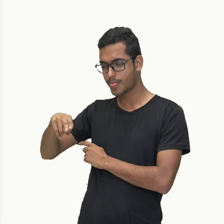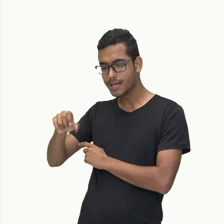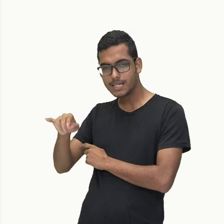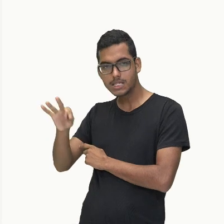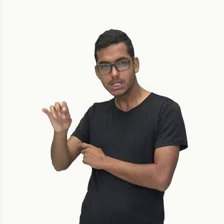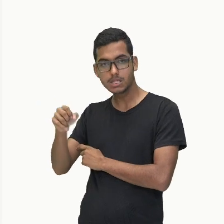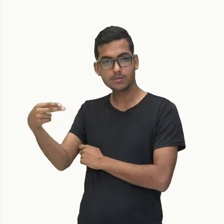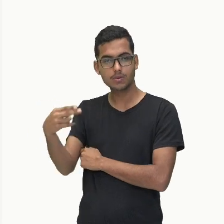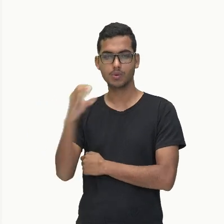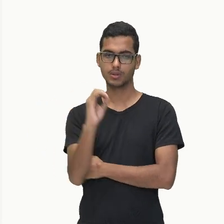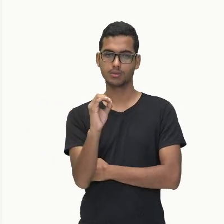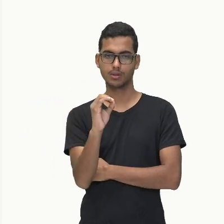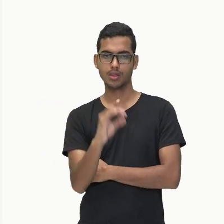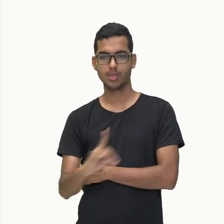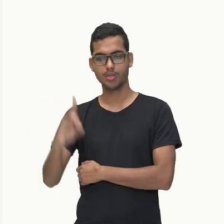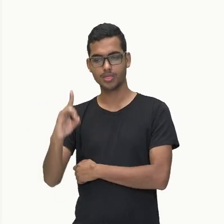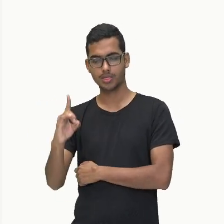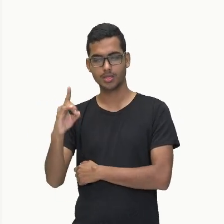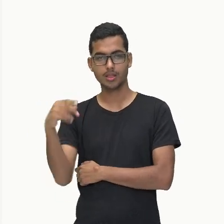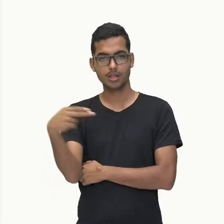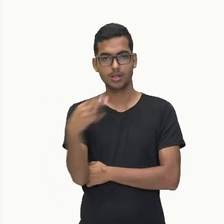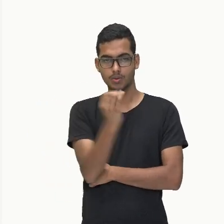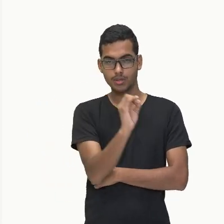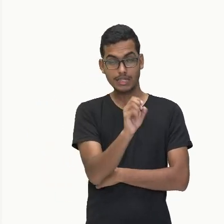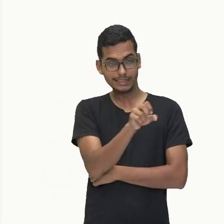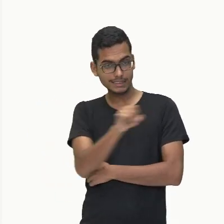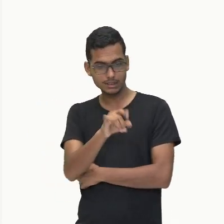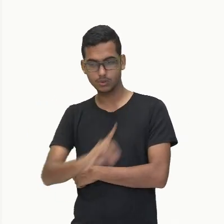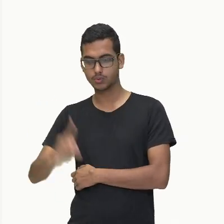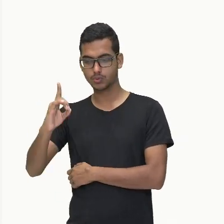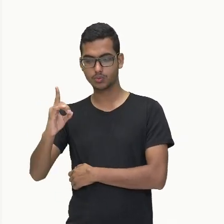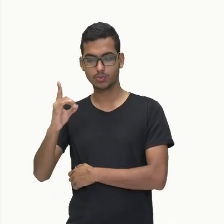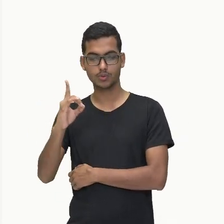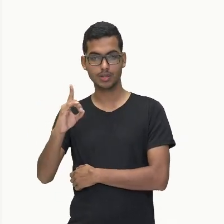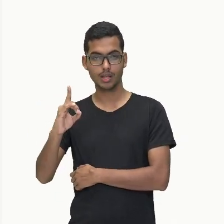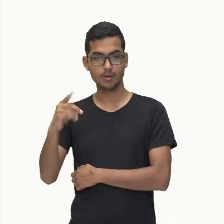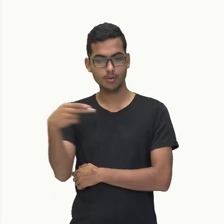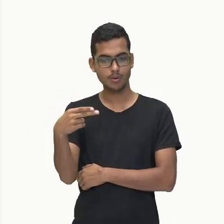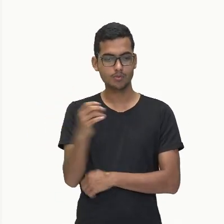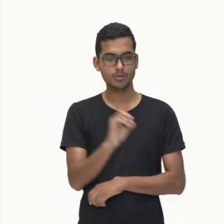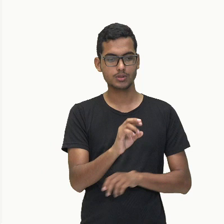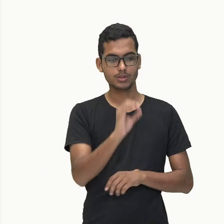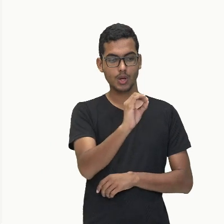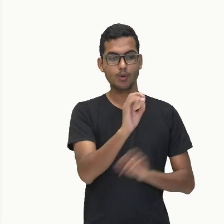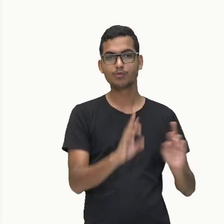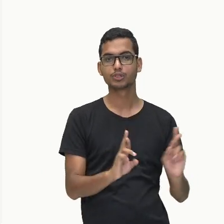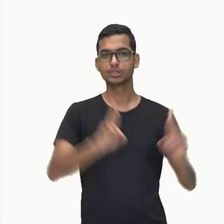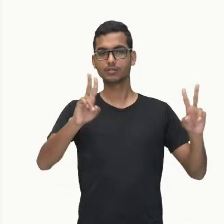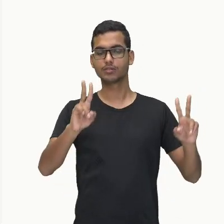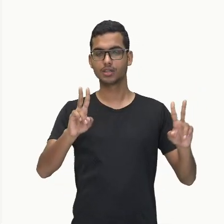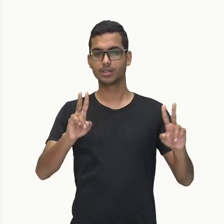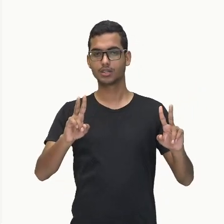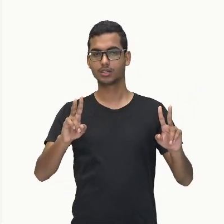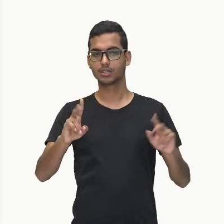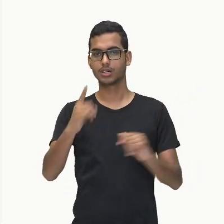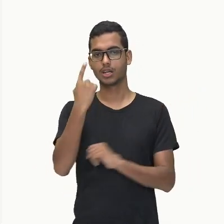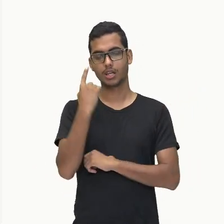Se der um valor diferente de zero, é porque eles não estão alinhados, tá bom? O resultado do